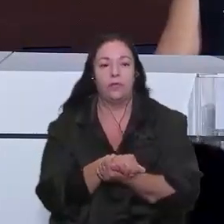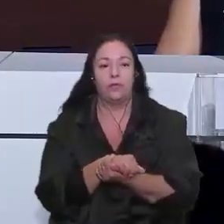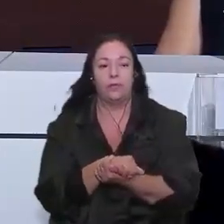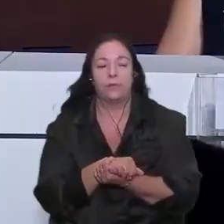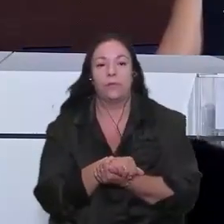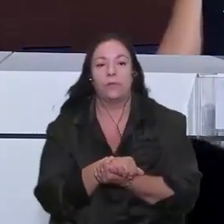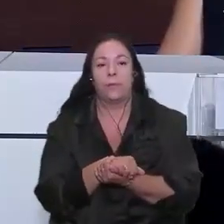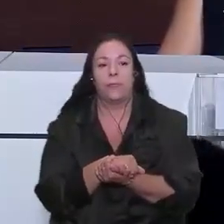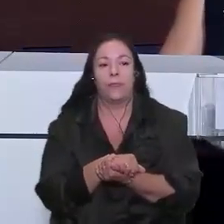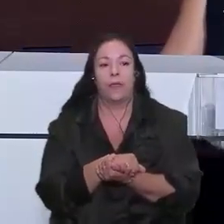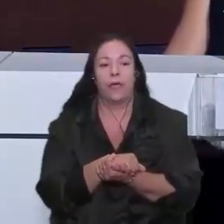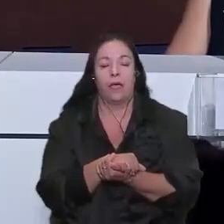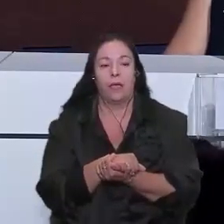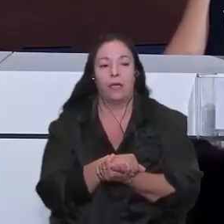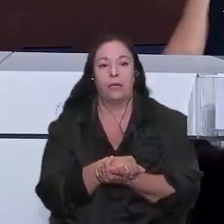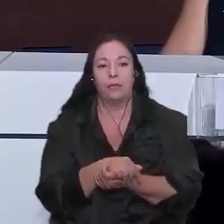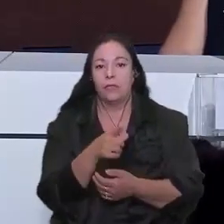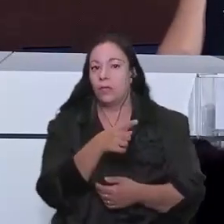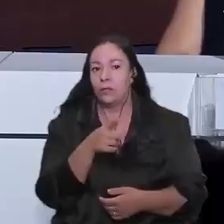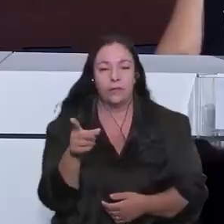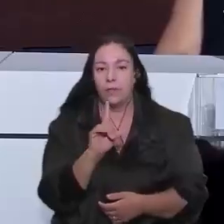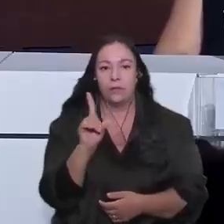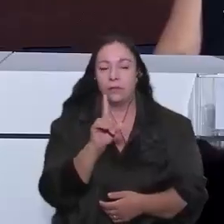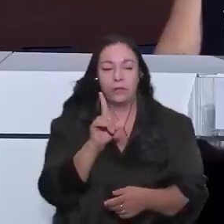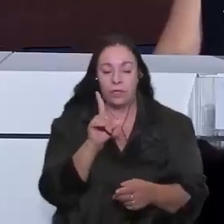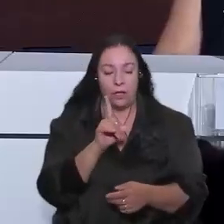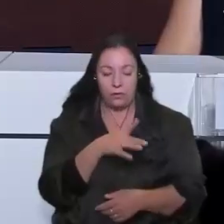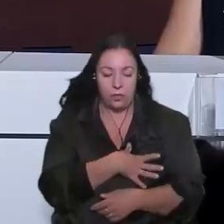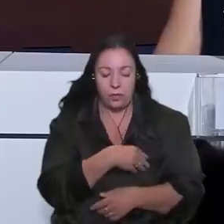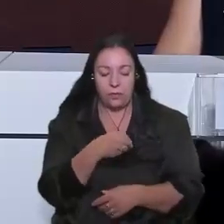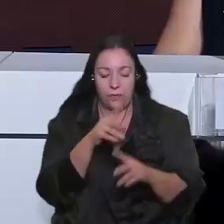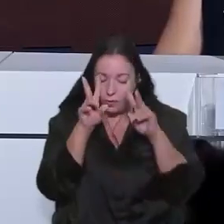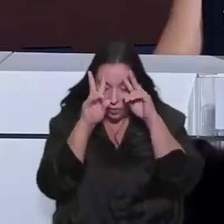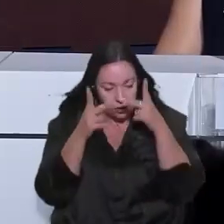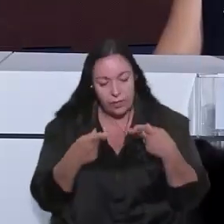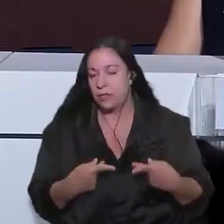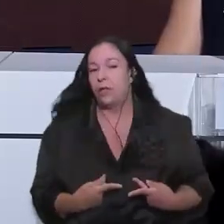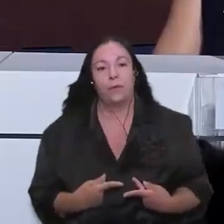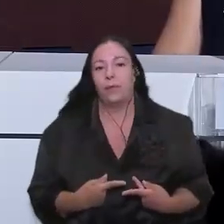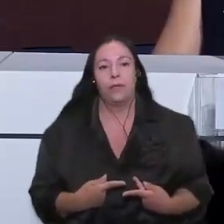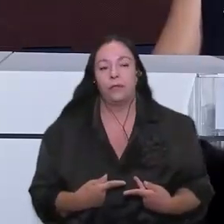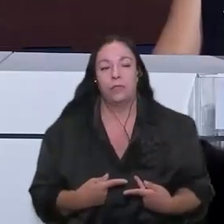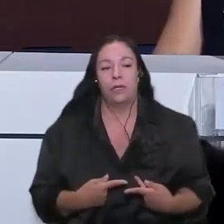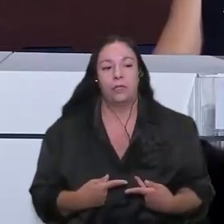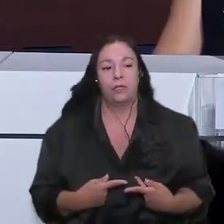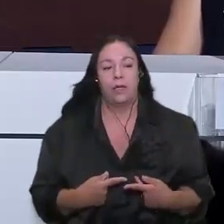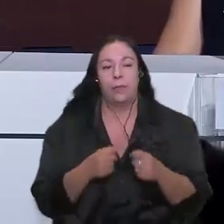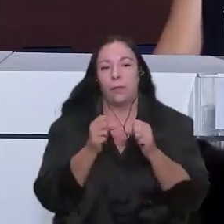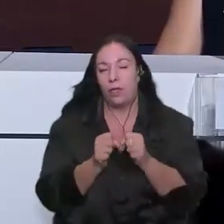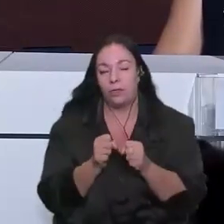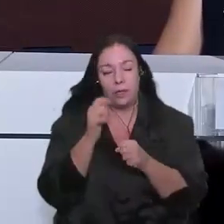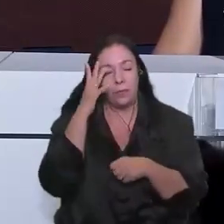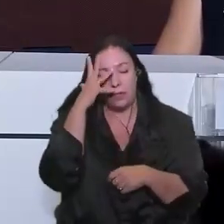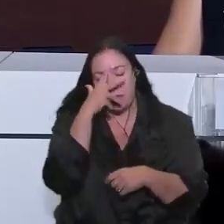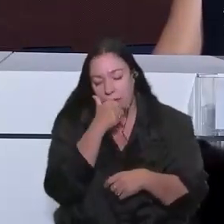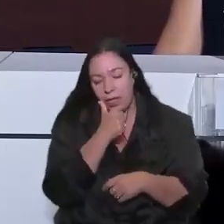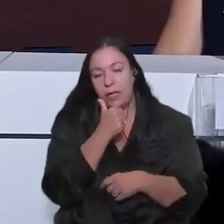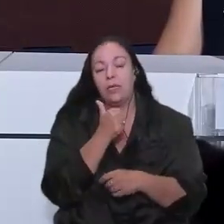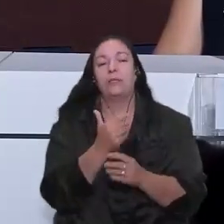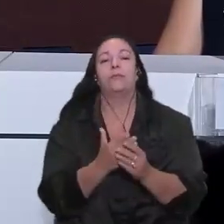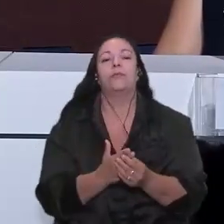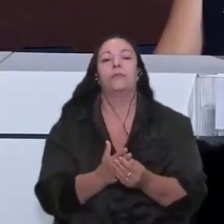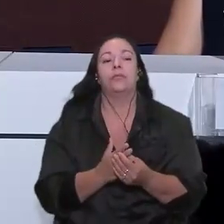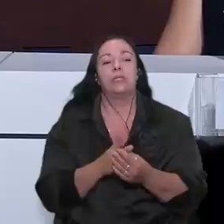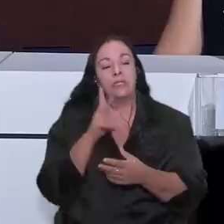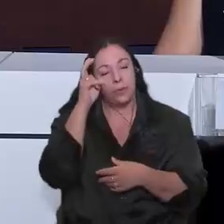os vossos queridos filhos não são seres humanos ainda, segundo o Milton Santos. Podem ser muito lindos, podem ser muito capazes,